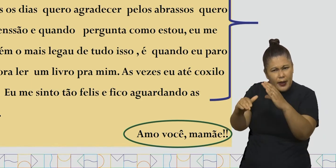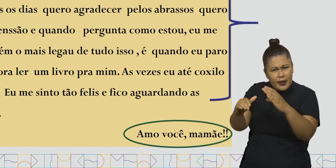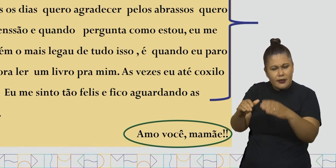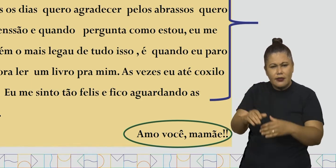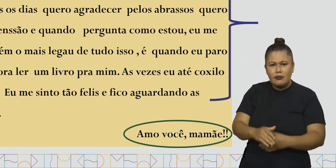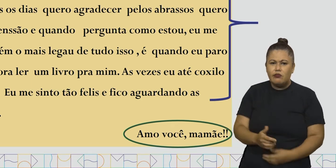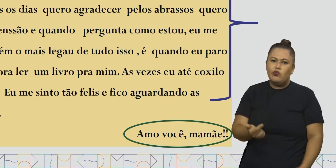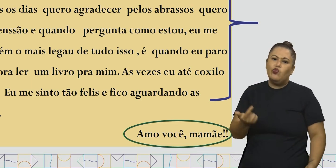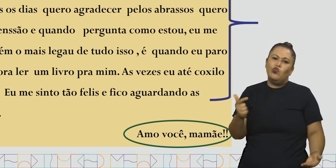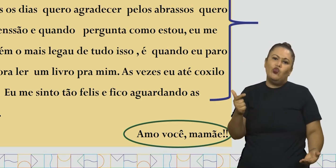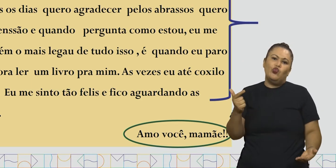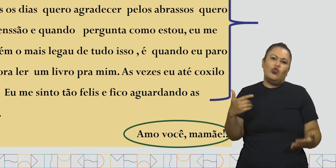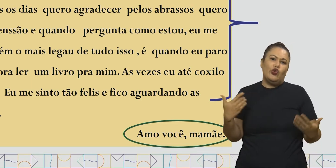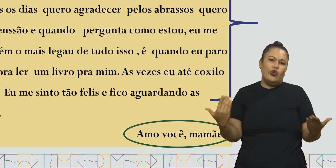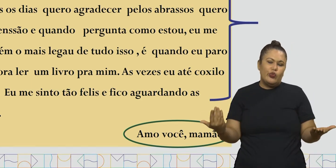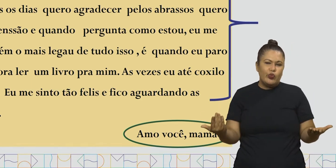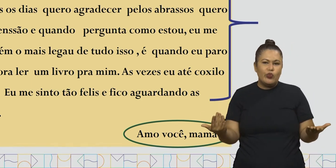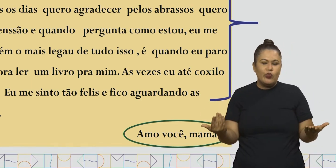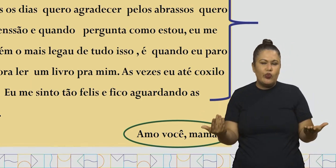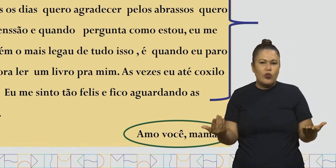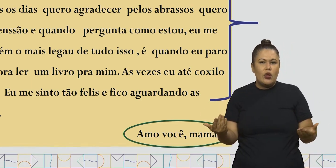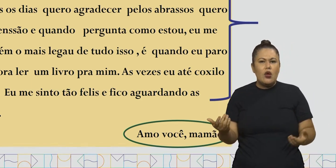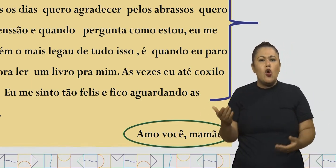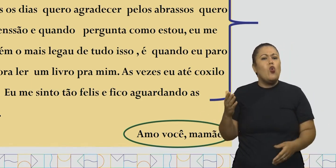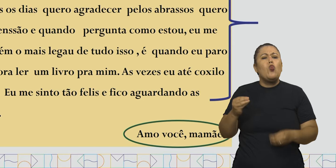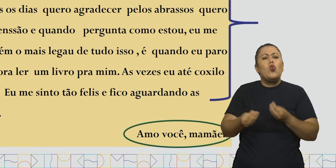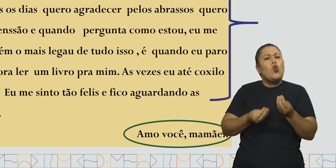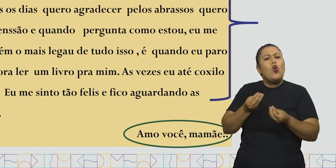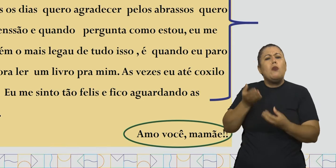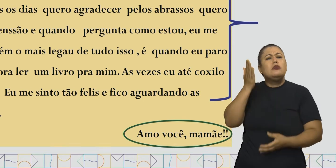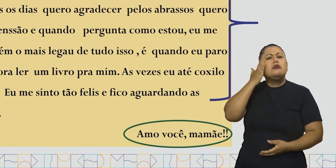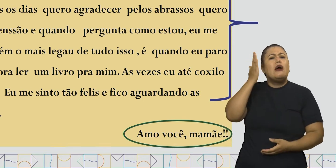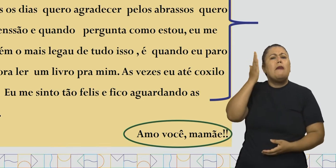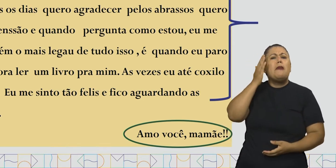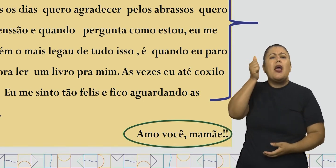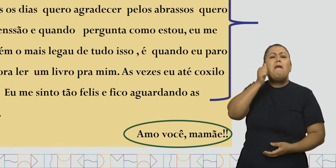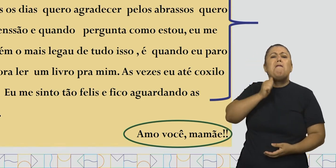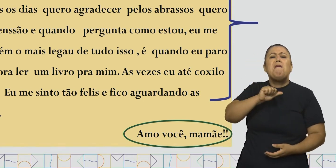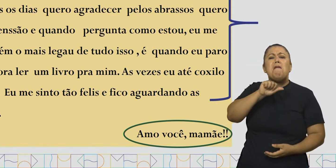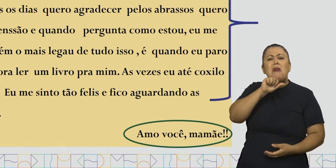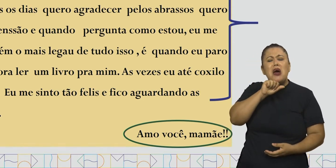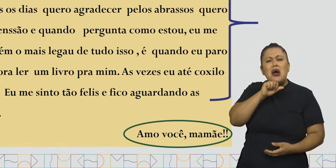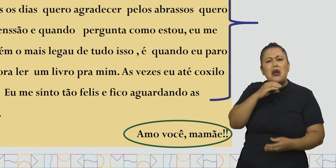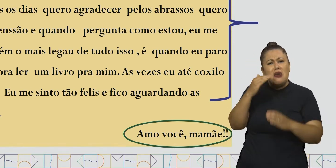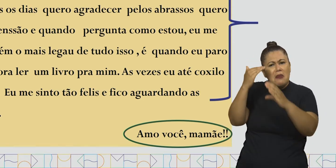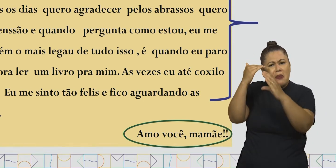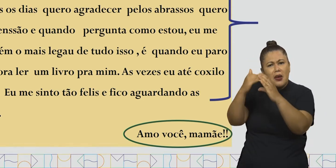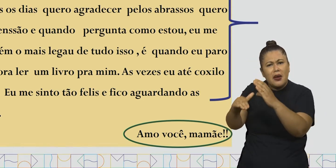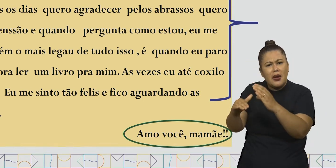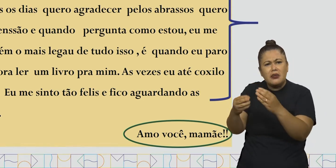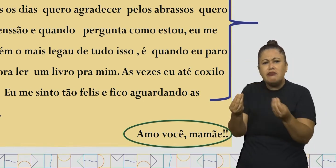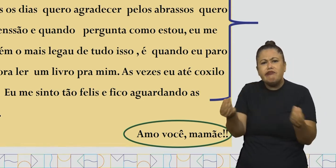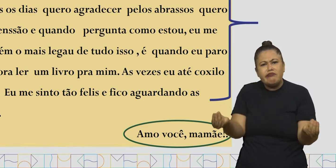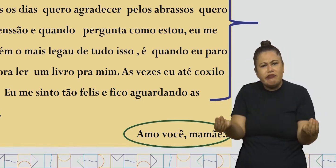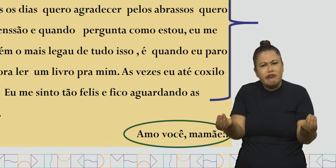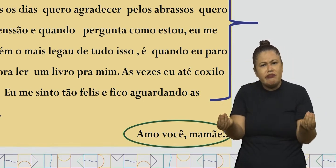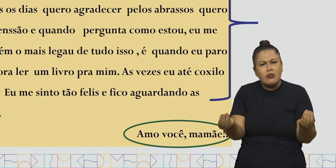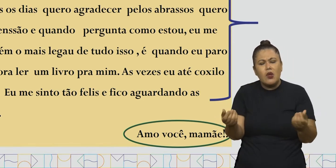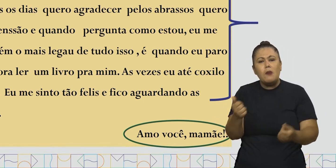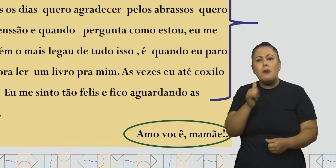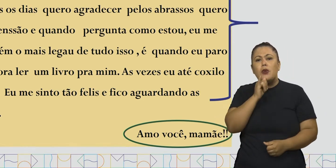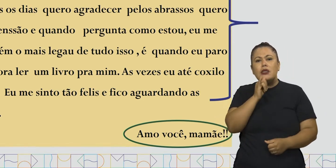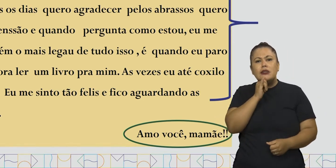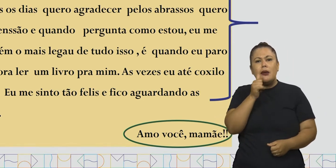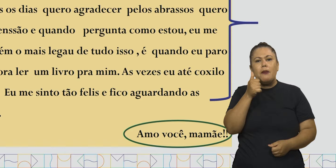desta carta, não fica especificada que mãe é esta. Carta para mamãe não pode ser